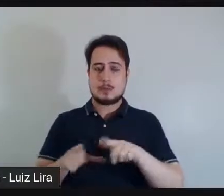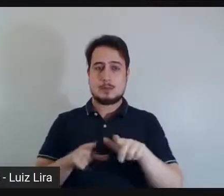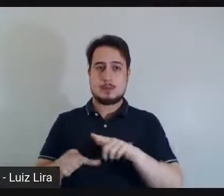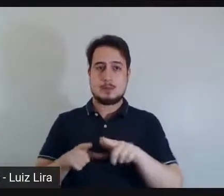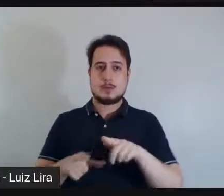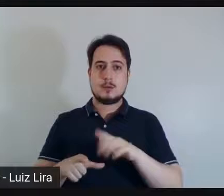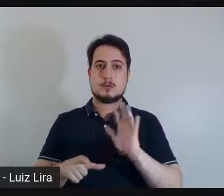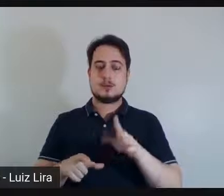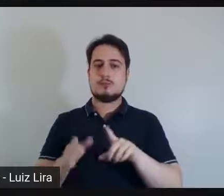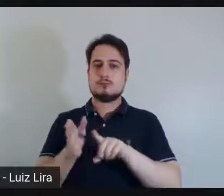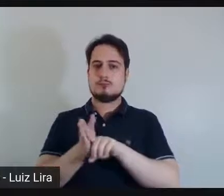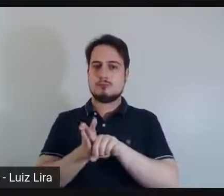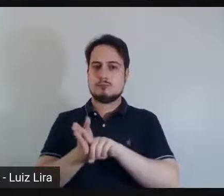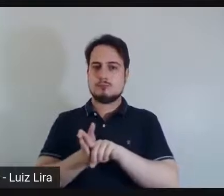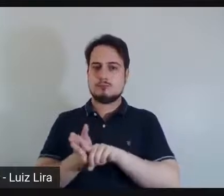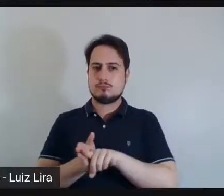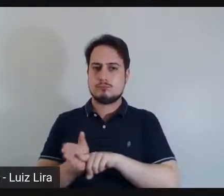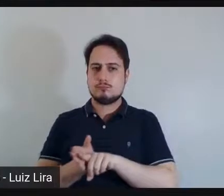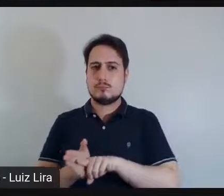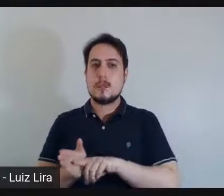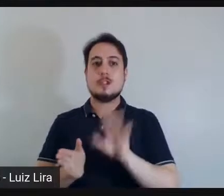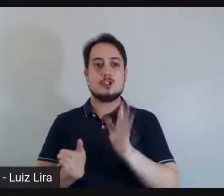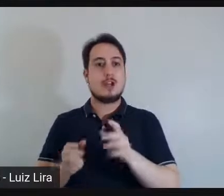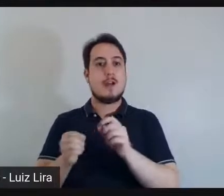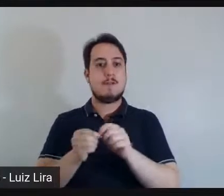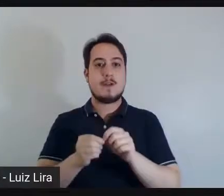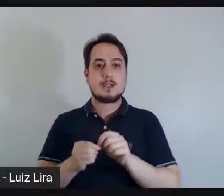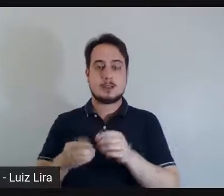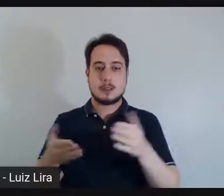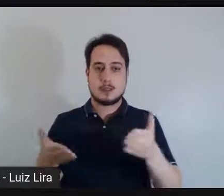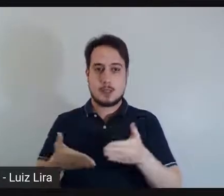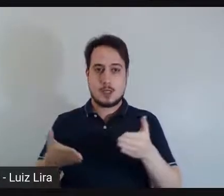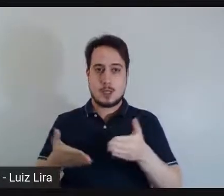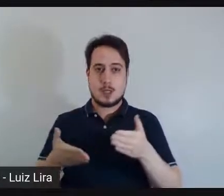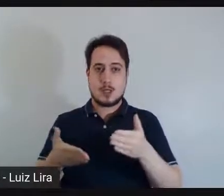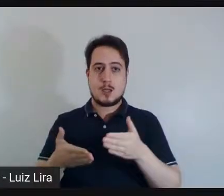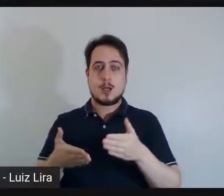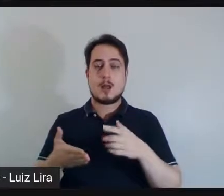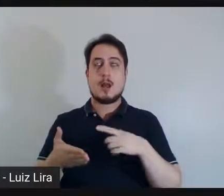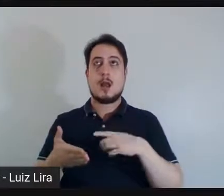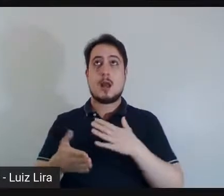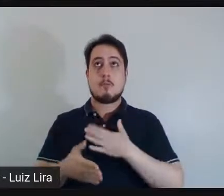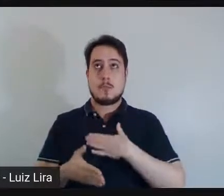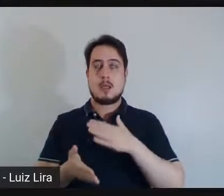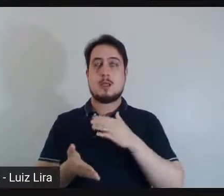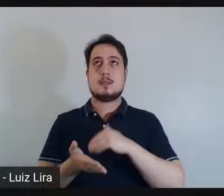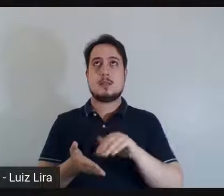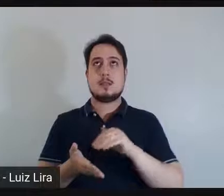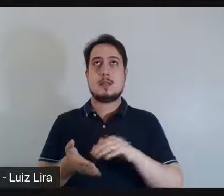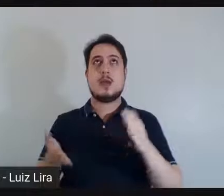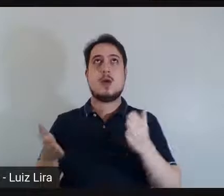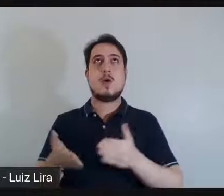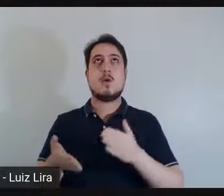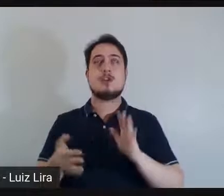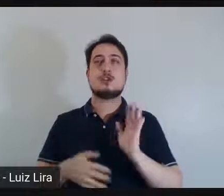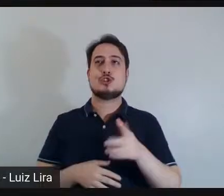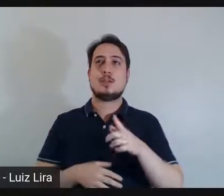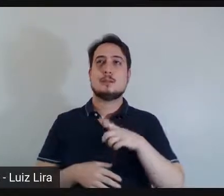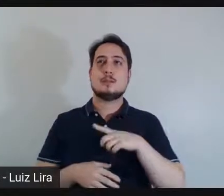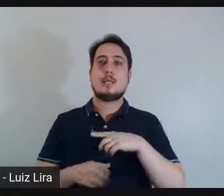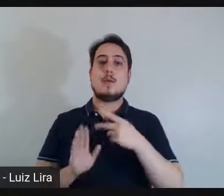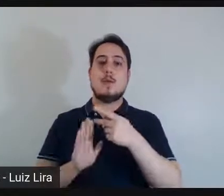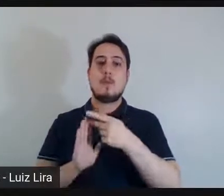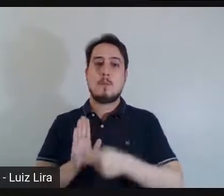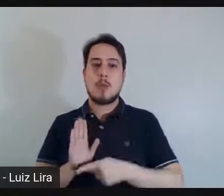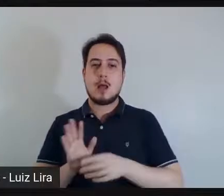levantamento está sendo feito mesmo em relação exatamente isso. A minha secretaria hoje já tem um plano